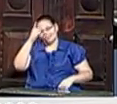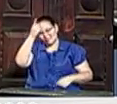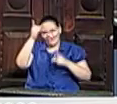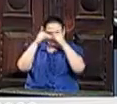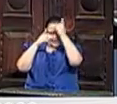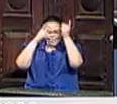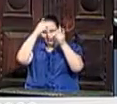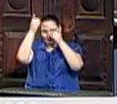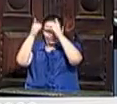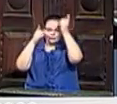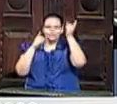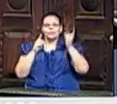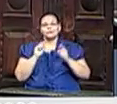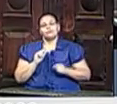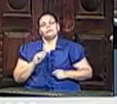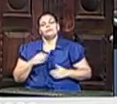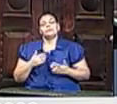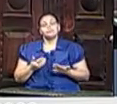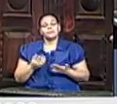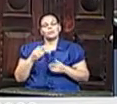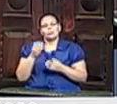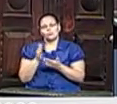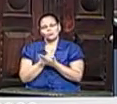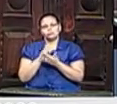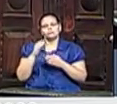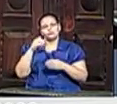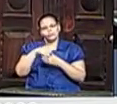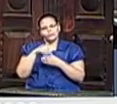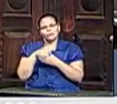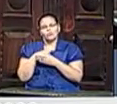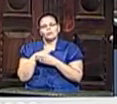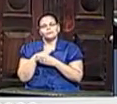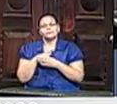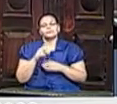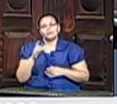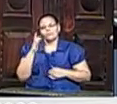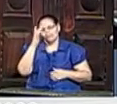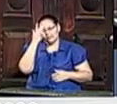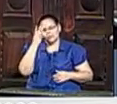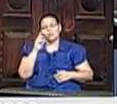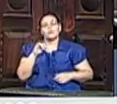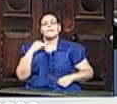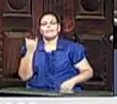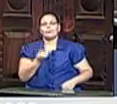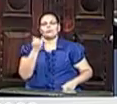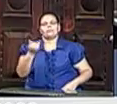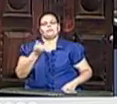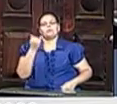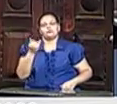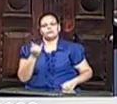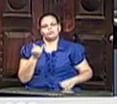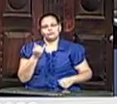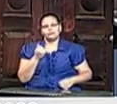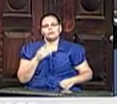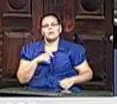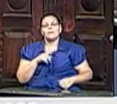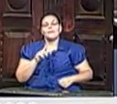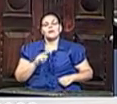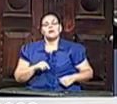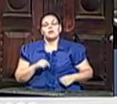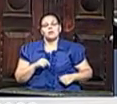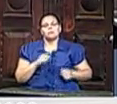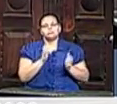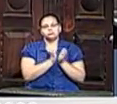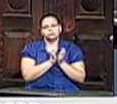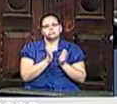visões de mundo, ainda que sejam divergentes, não importa, o ambiente democrático possibilita isso, mas é muito importante que os partidos, aliás, são partidos,